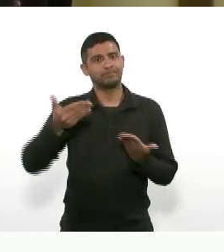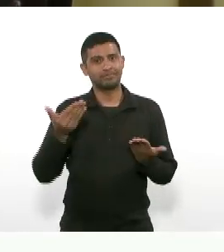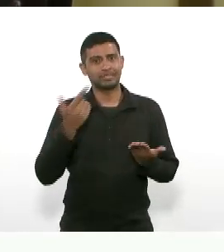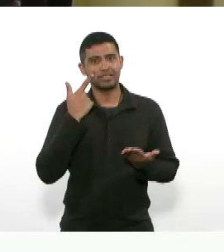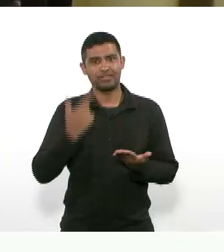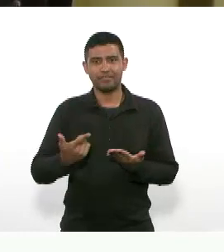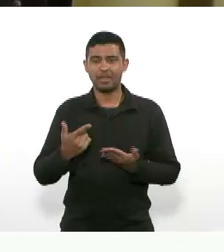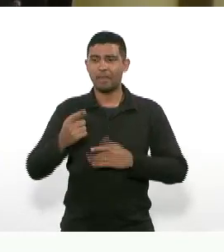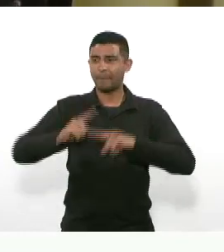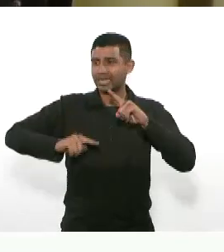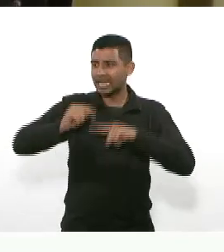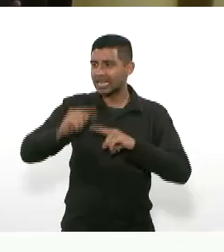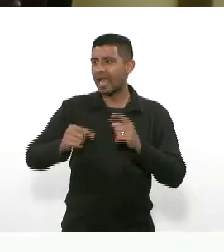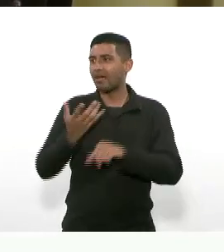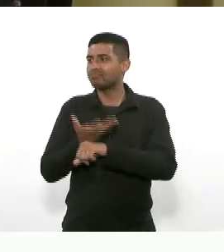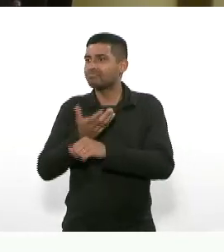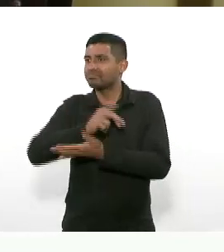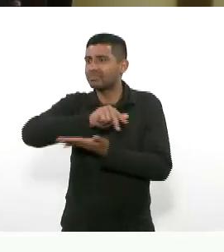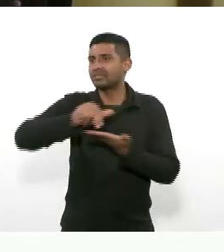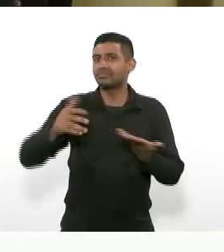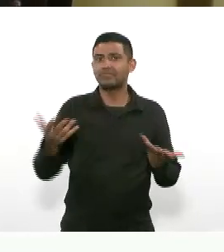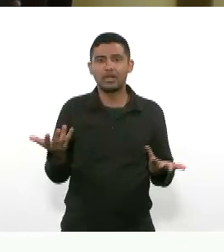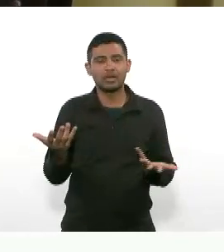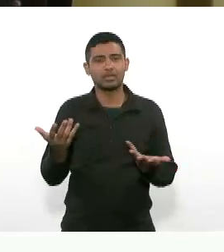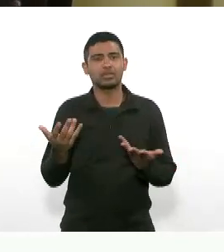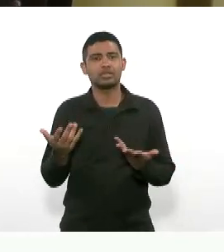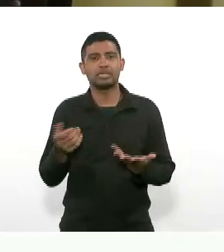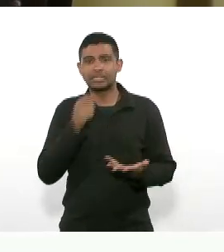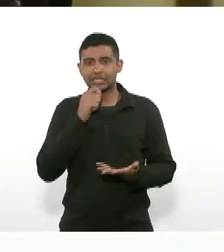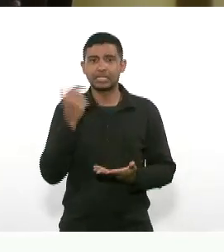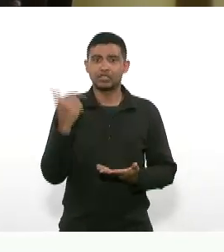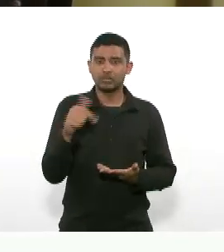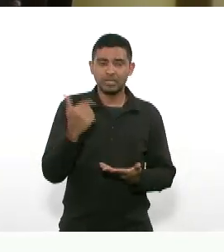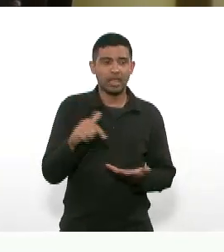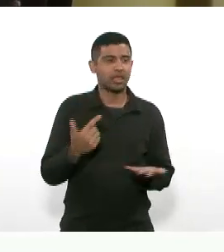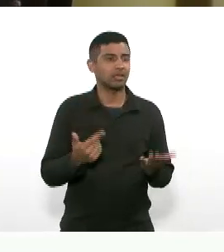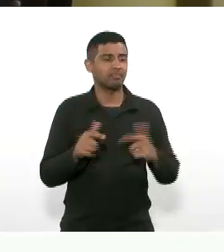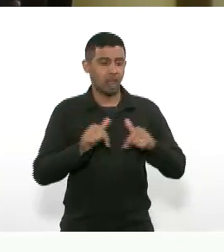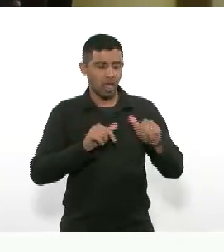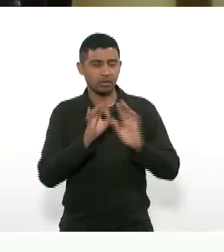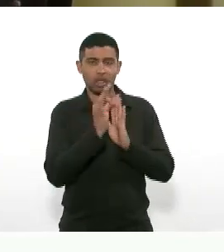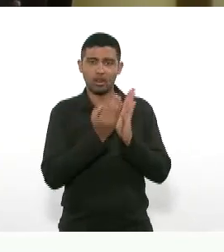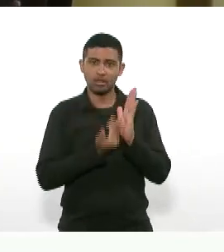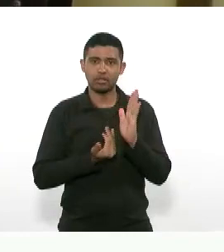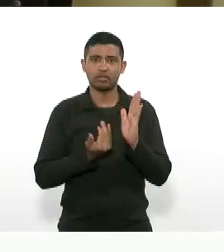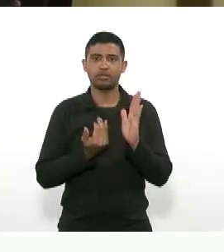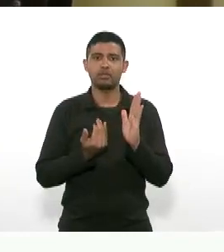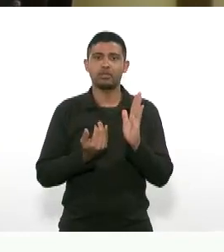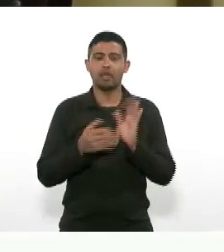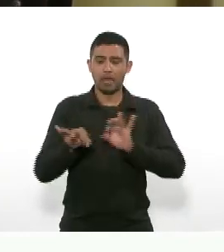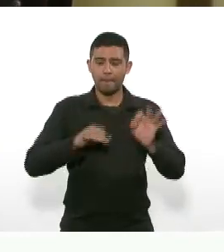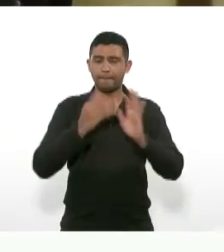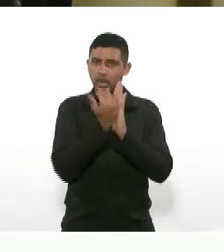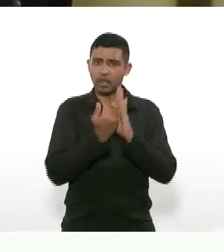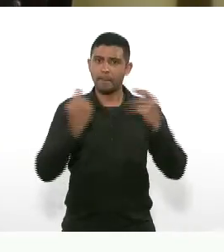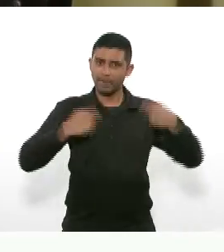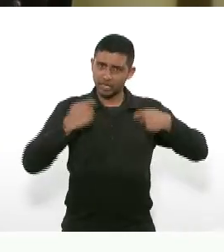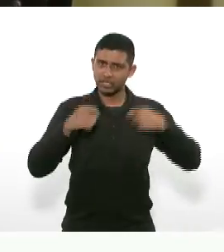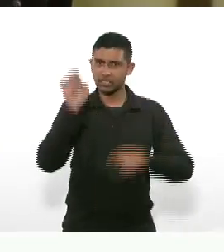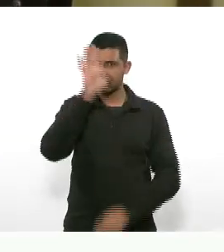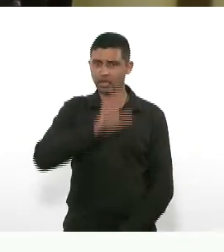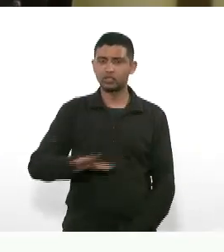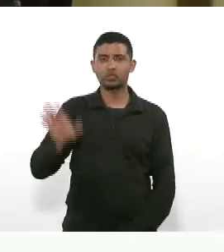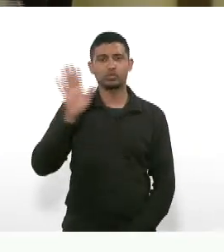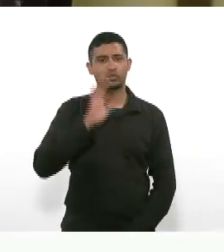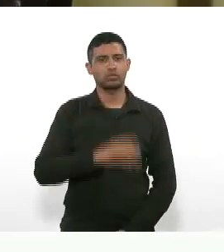recurso vindo para cá, se a gente não tiver a base de um plano. E é importante, o plano precisa estar alinhado com os eixos nacionais.